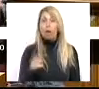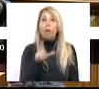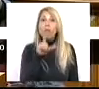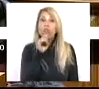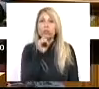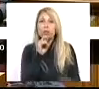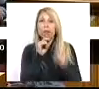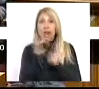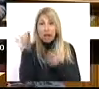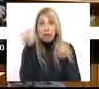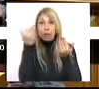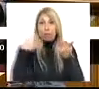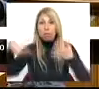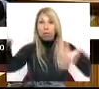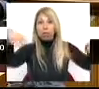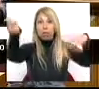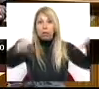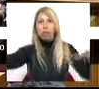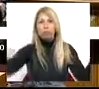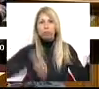congregar informação